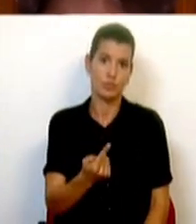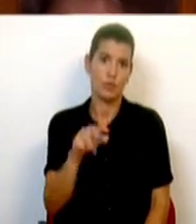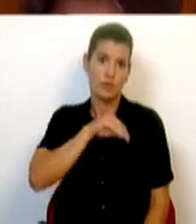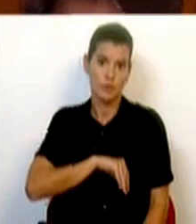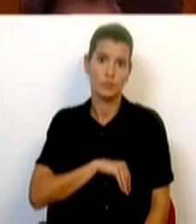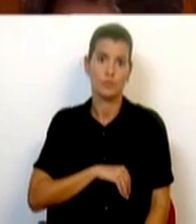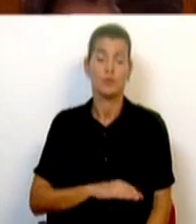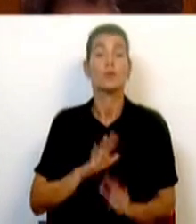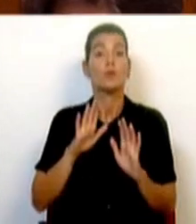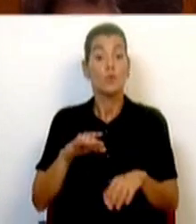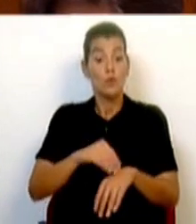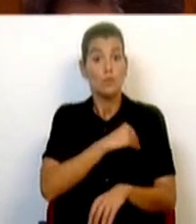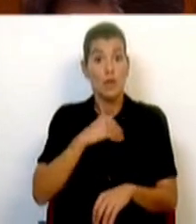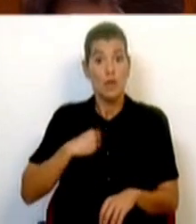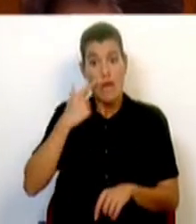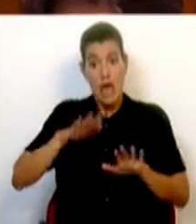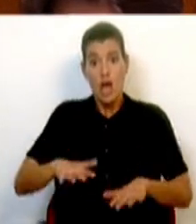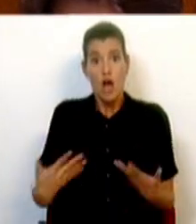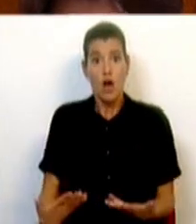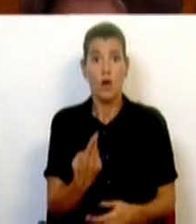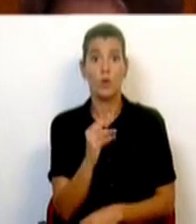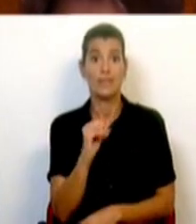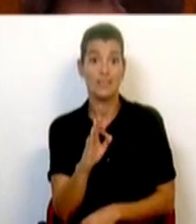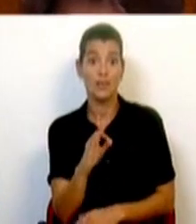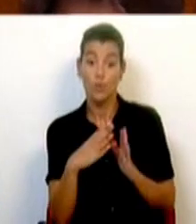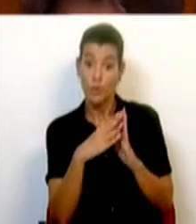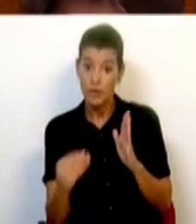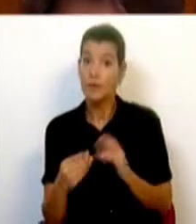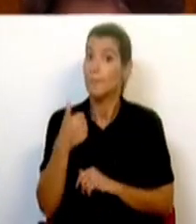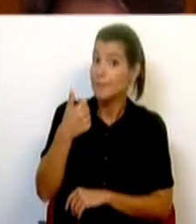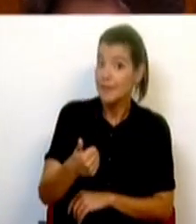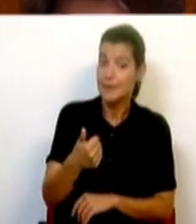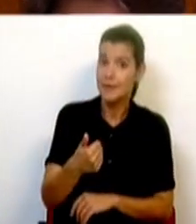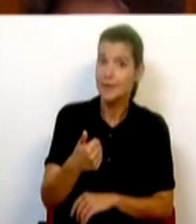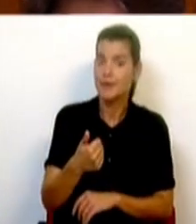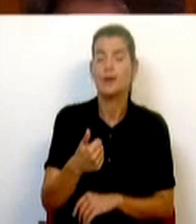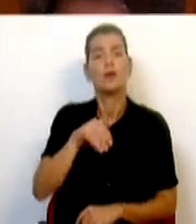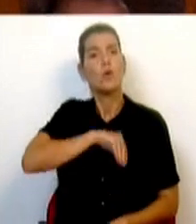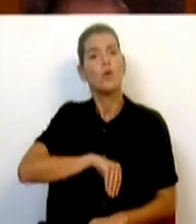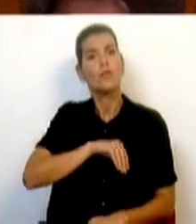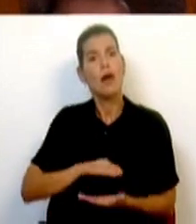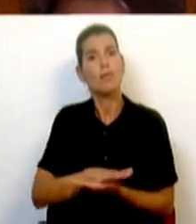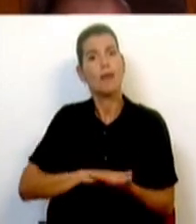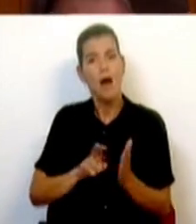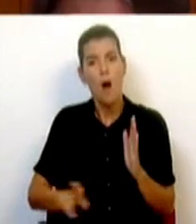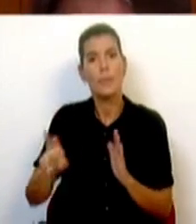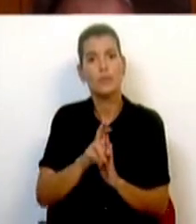E os médicos que estão nas atuais USF de modelo B, terão um aumento da remuneração de base